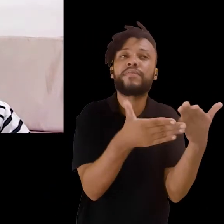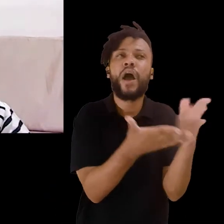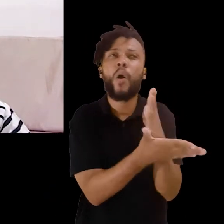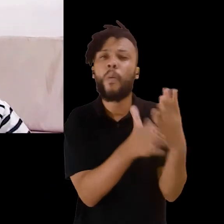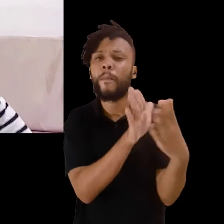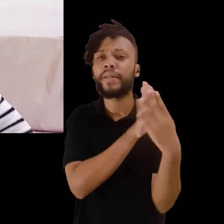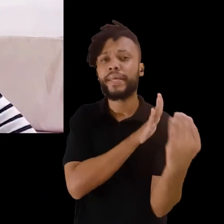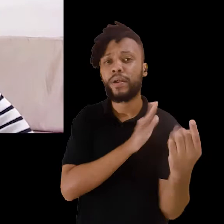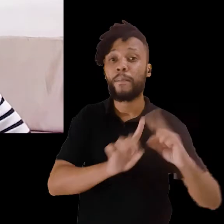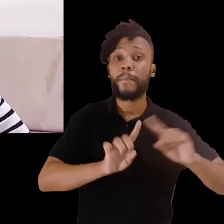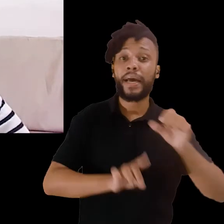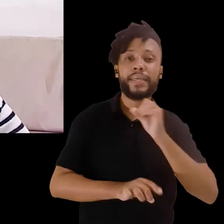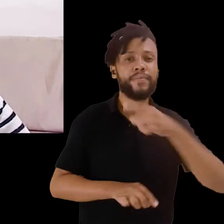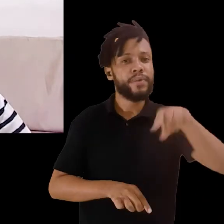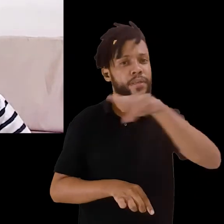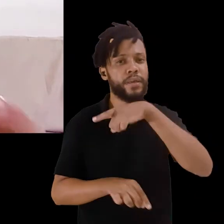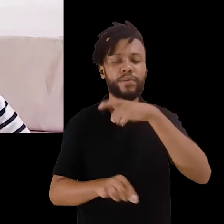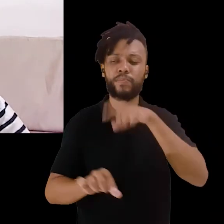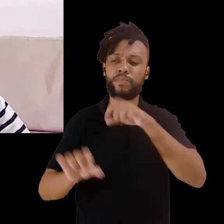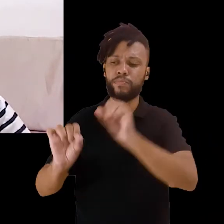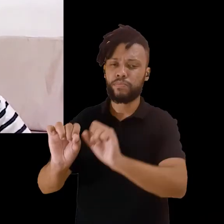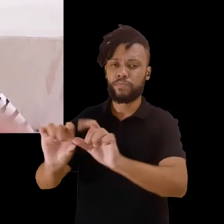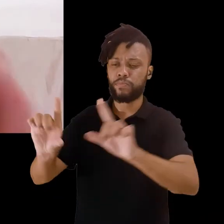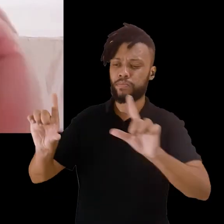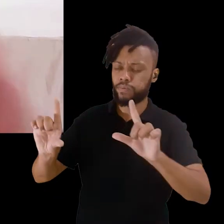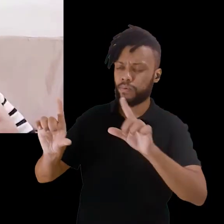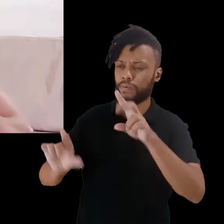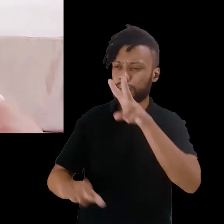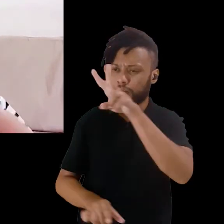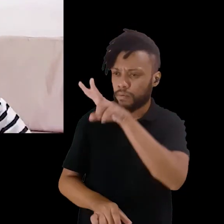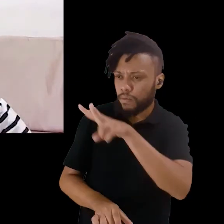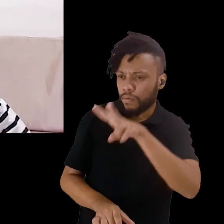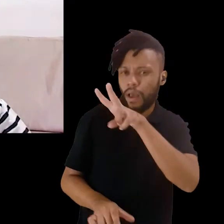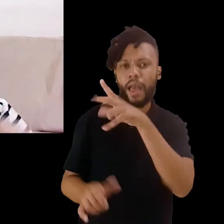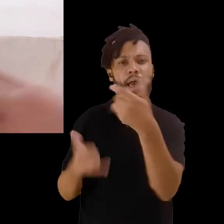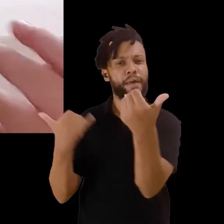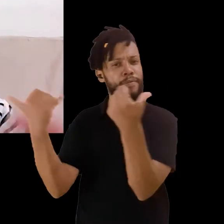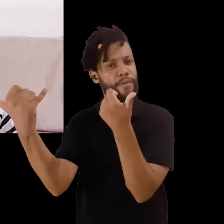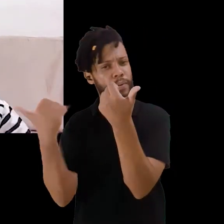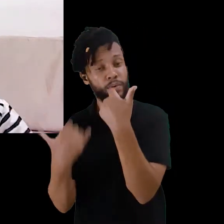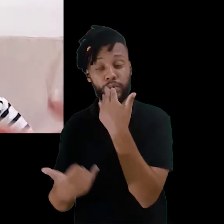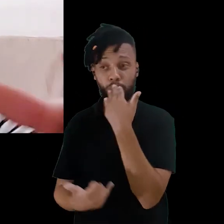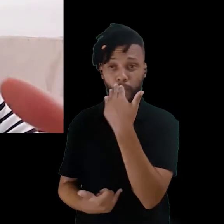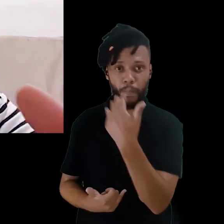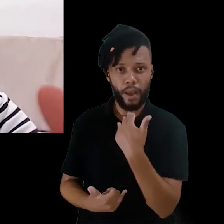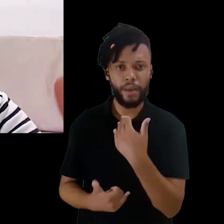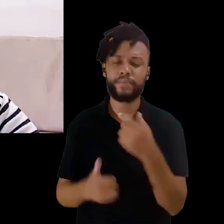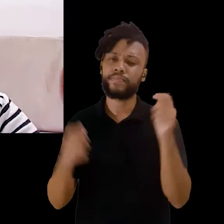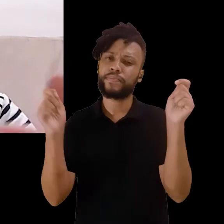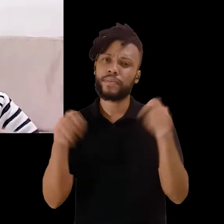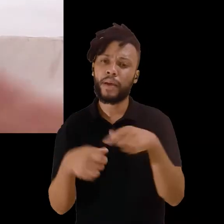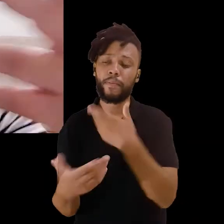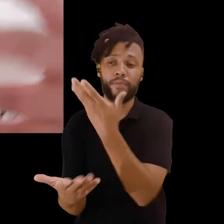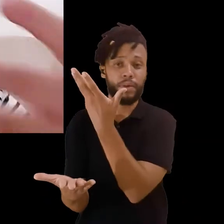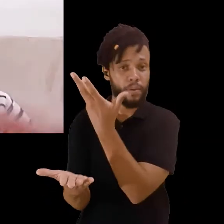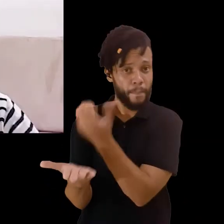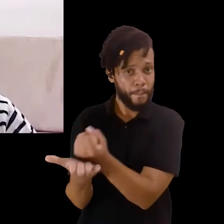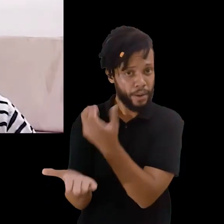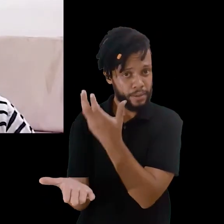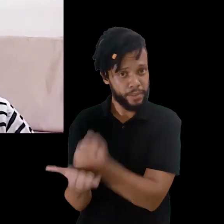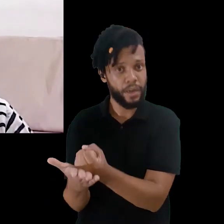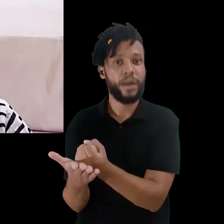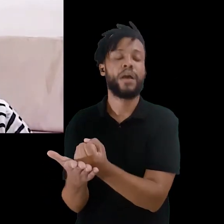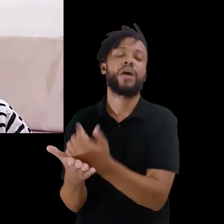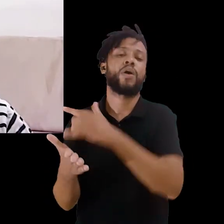poder apresentar. Mas entrando lá, vocês vão ver que todas as informações que são pedidas, você pode tirar, fazer o